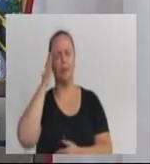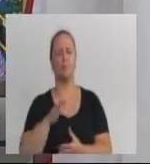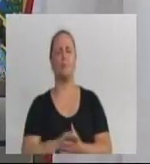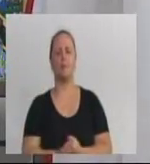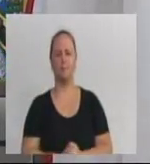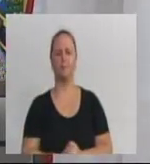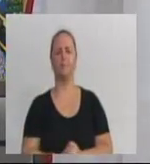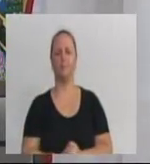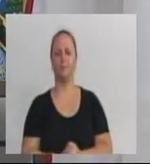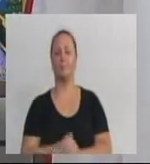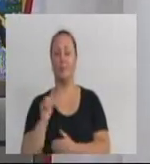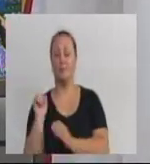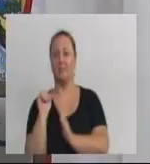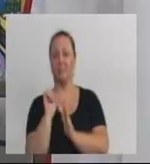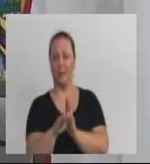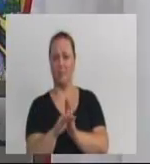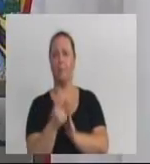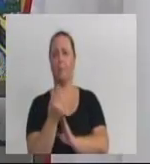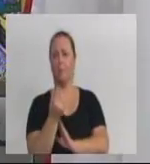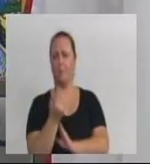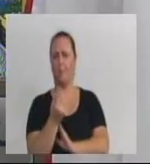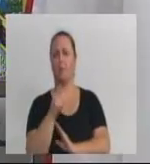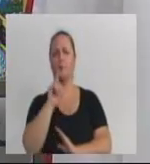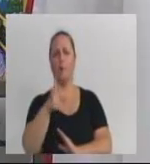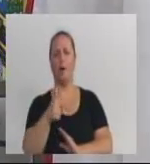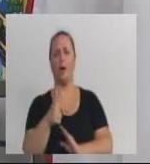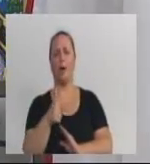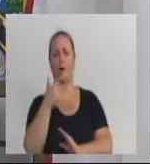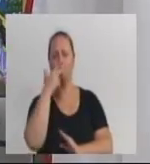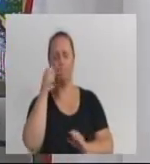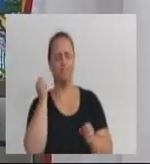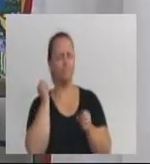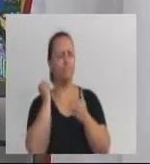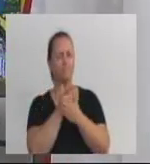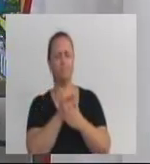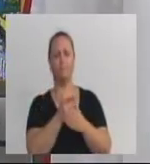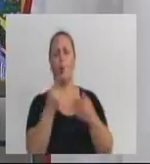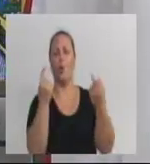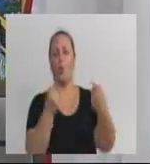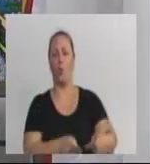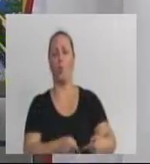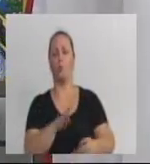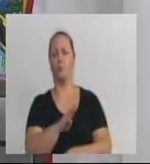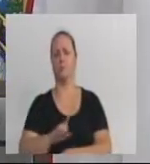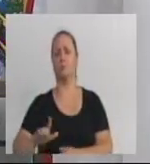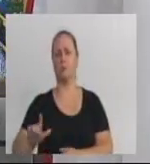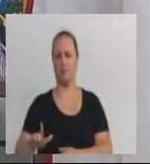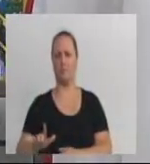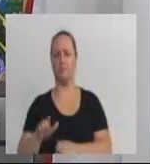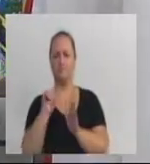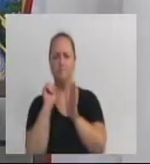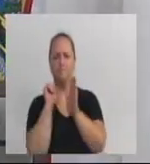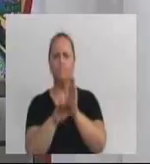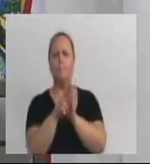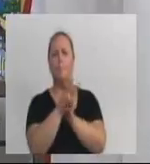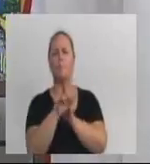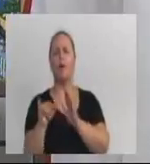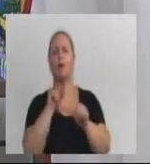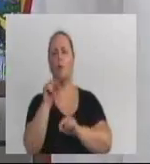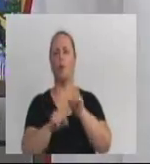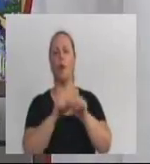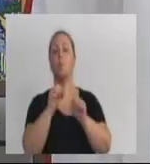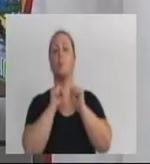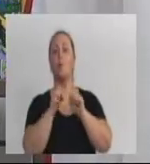que esse depósito foi um crime contra a cidade de Blumenau e que esse depósito pode acabar com a carreira política